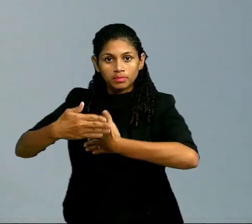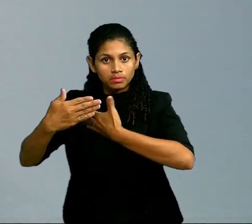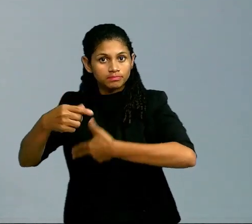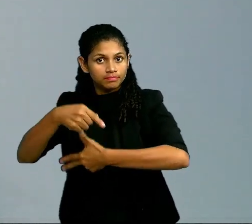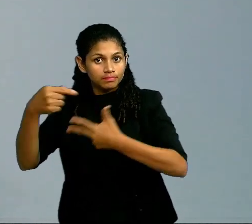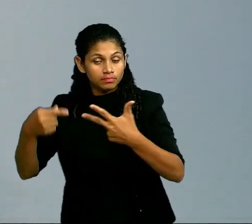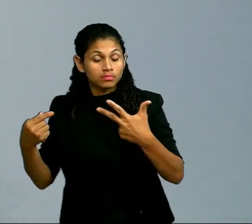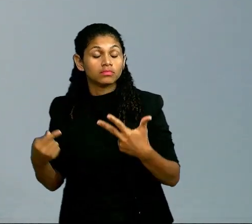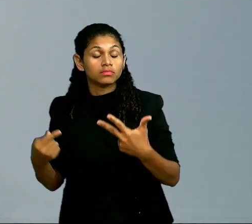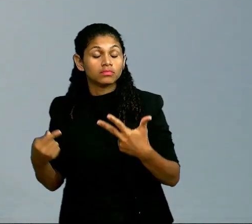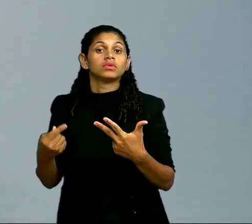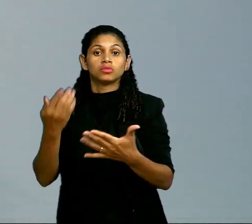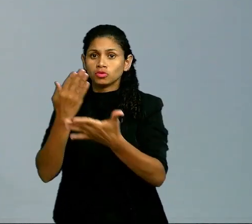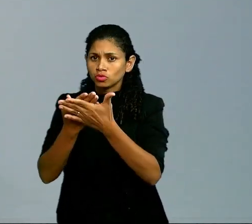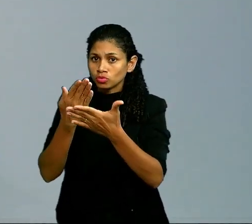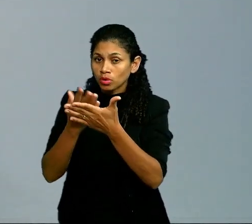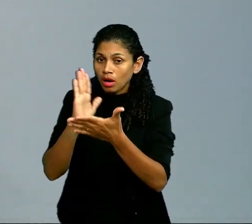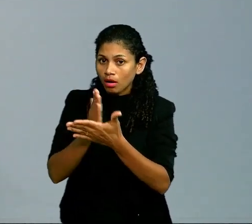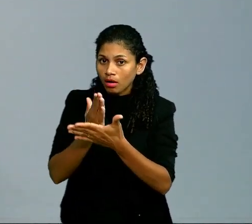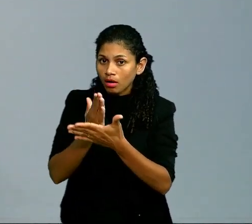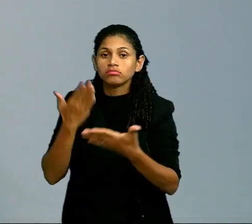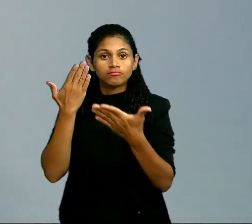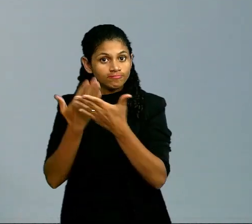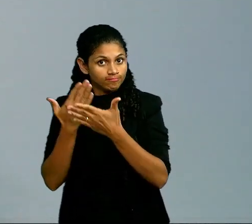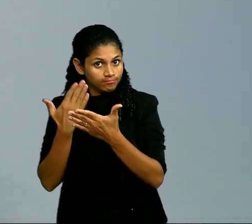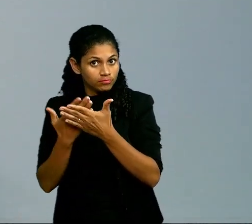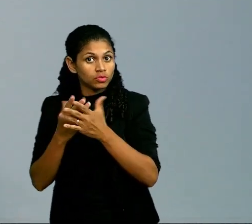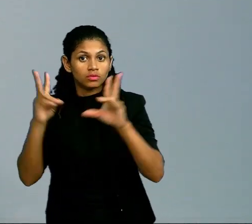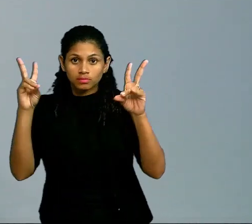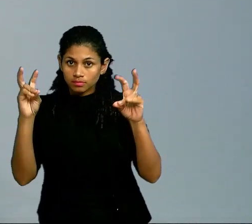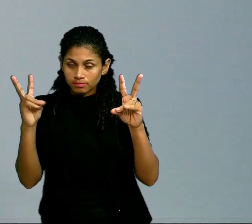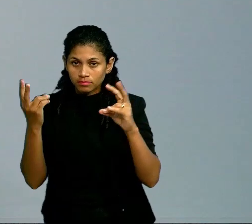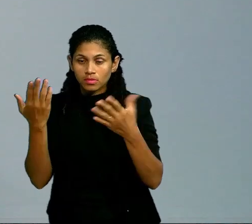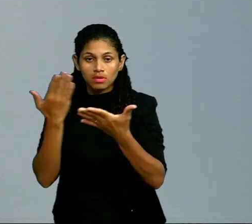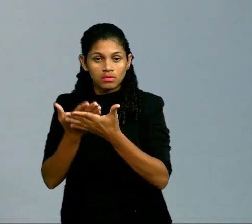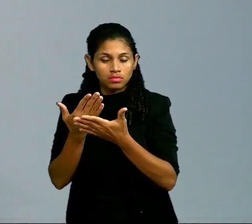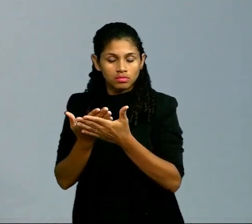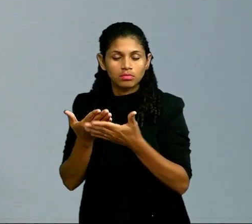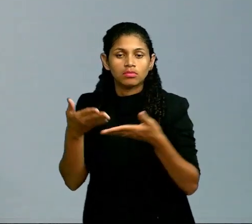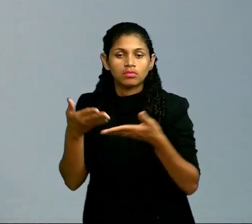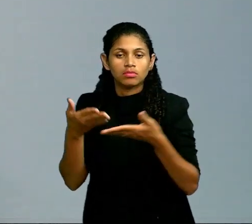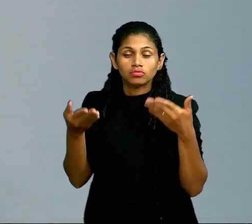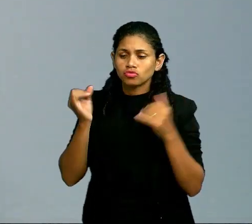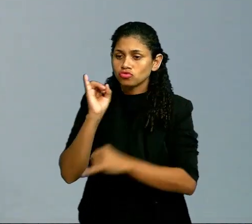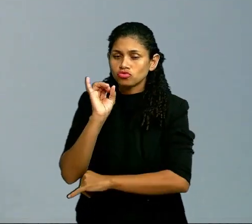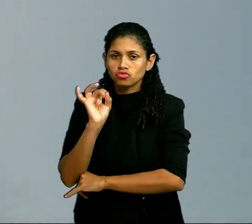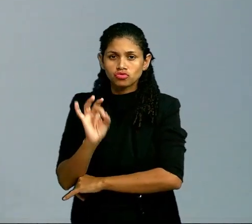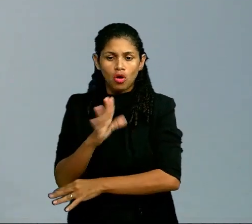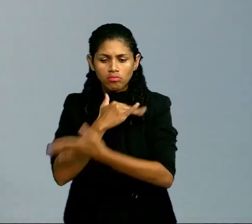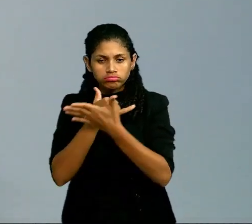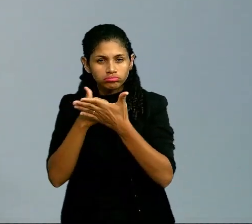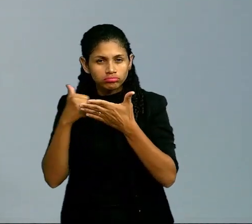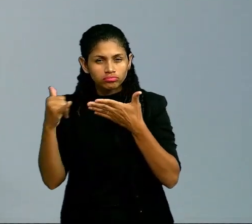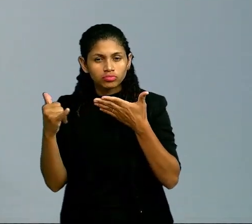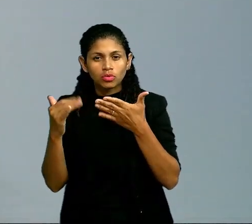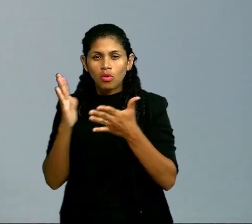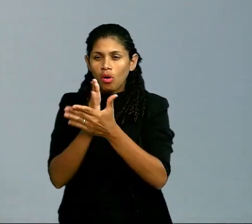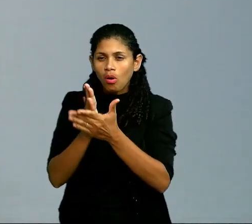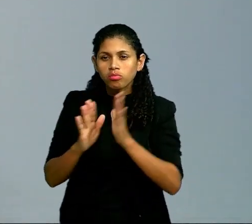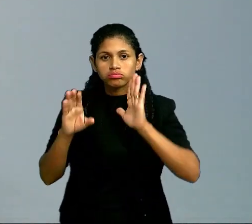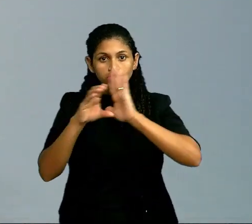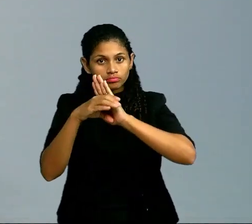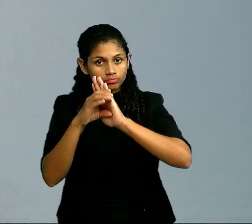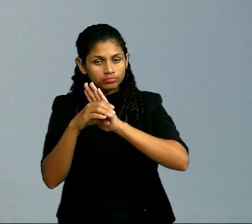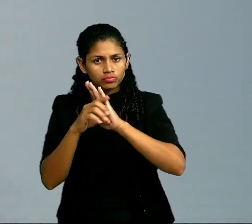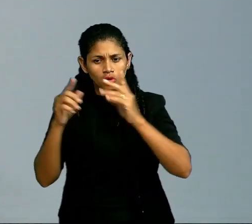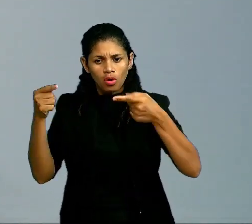algumas aulas sobre essa temática. Na aula de hoje, é apenas a parte introdutória, onde nós vamos dar alguns conceitos sobre os tipos de ligações,